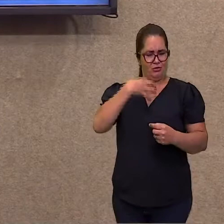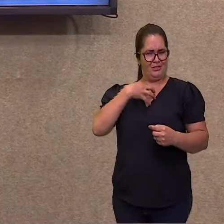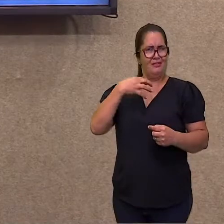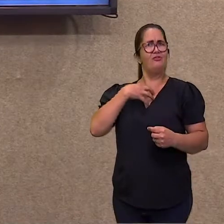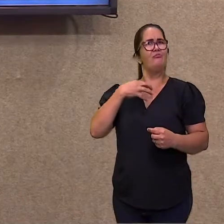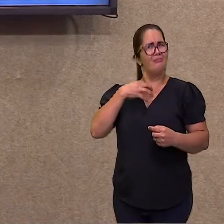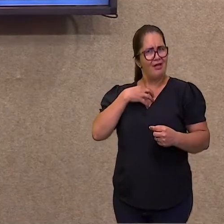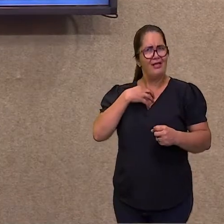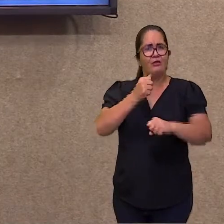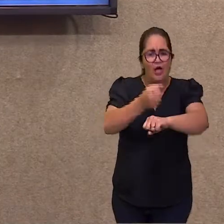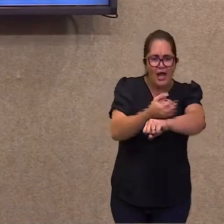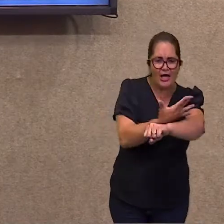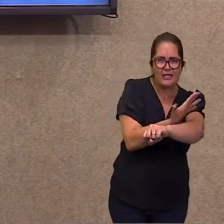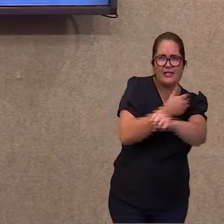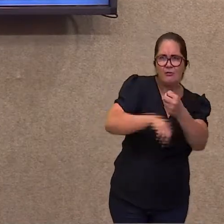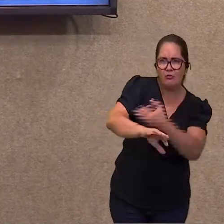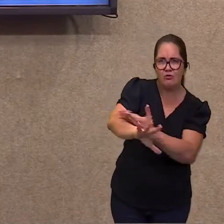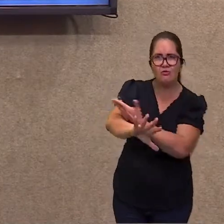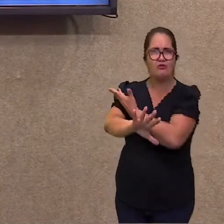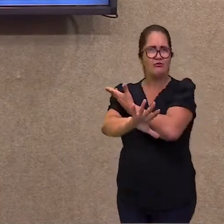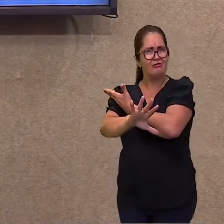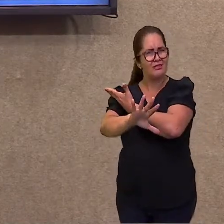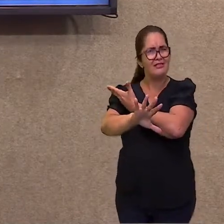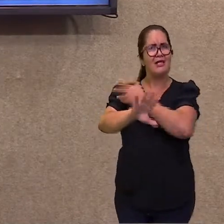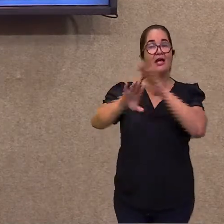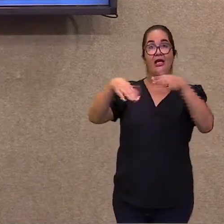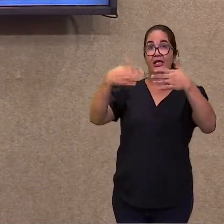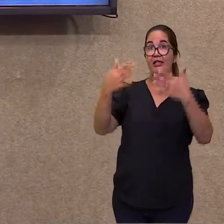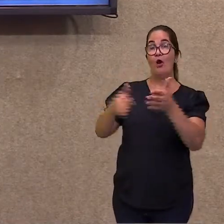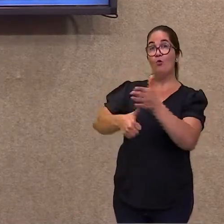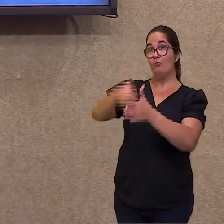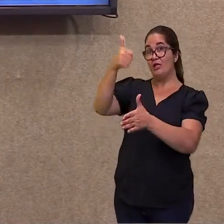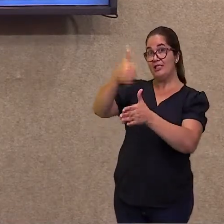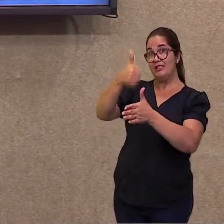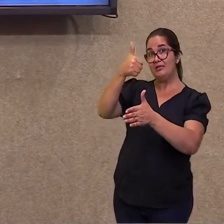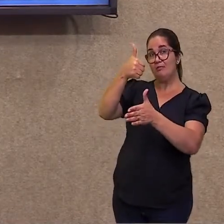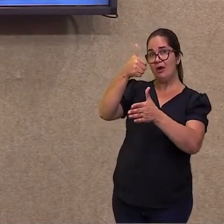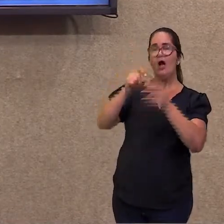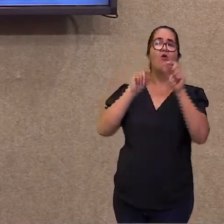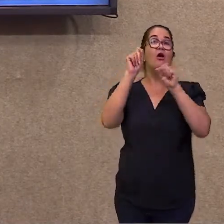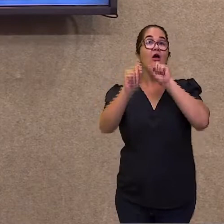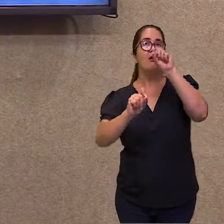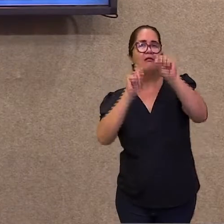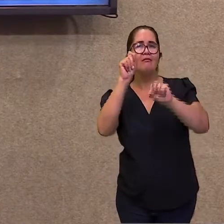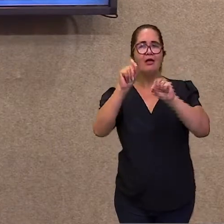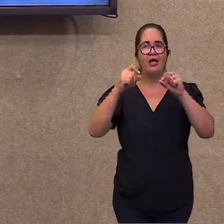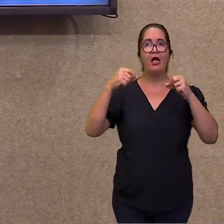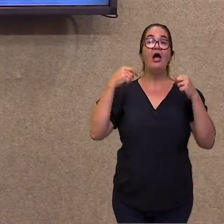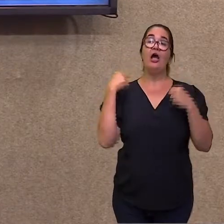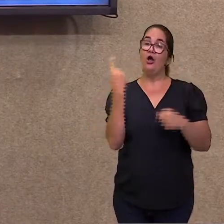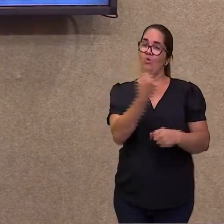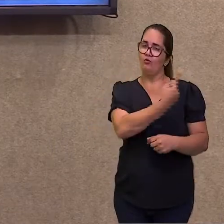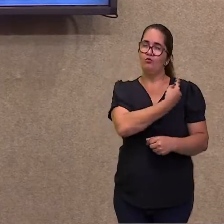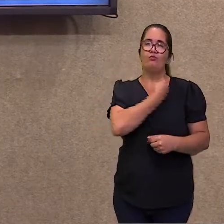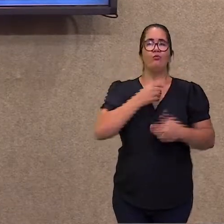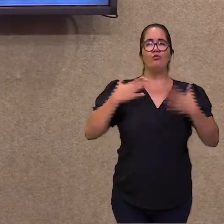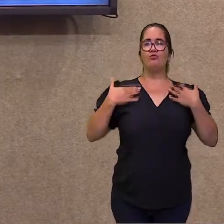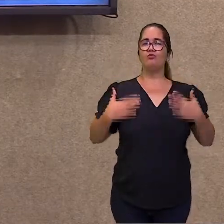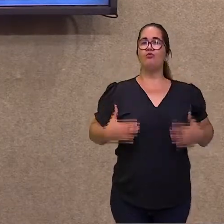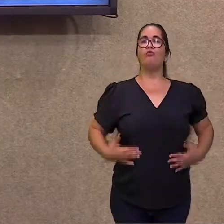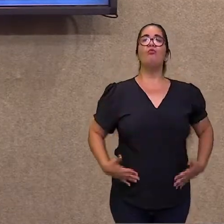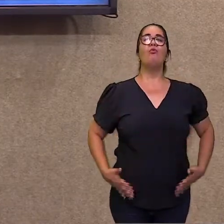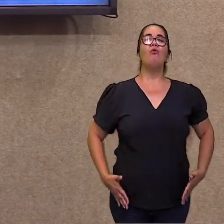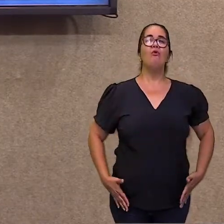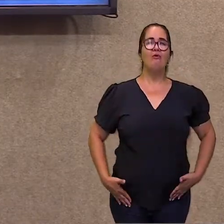instrumento da dança? A música? Não. O principal instrumento da dança é o nosso corpo. A linguagem